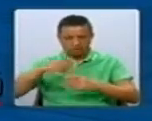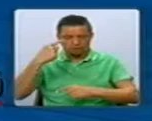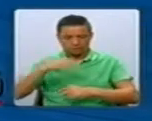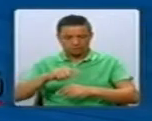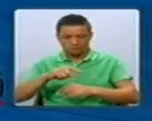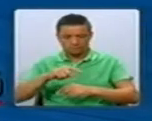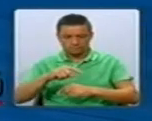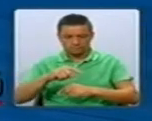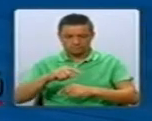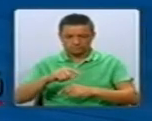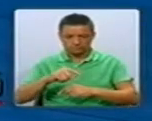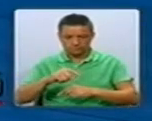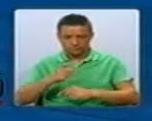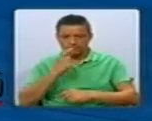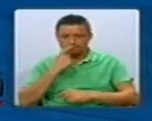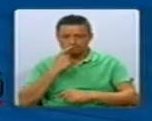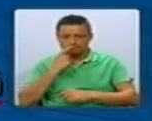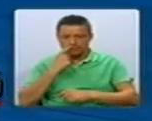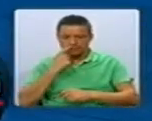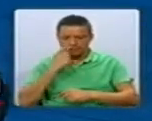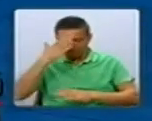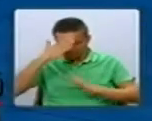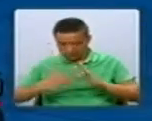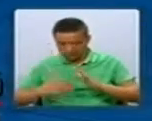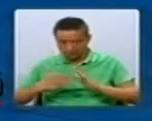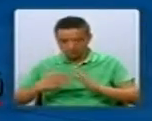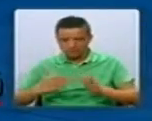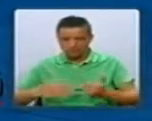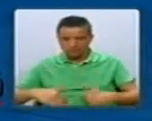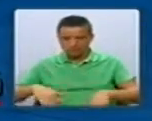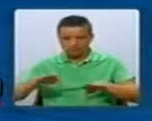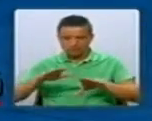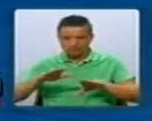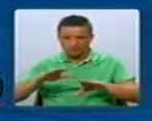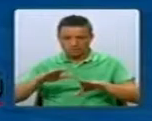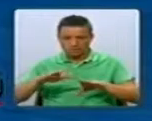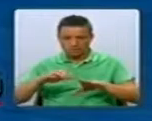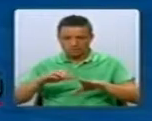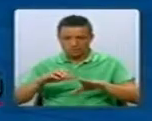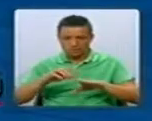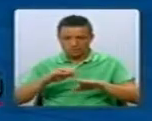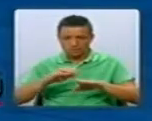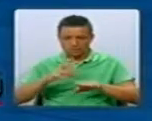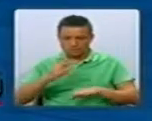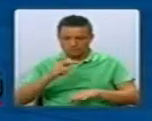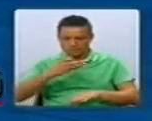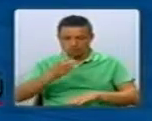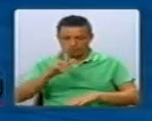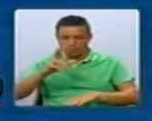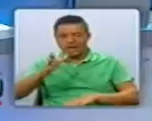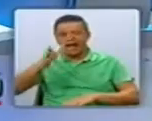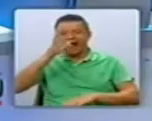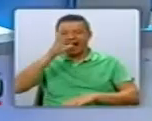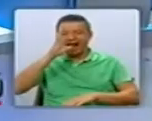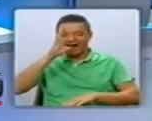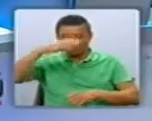provavelmente terão aparecido, preenchido parcialmente, digamos assim, uma bolha de vapor de água, precisamente